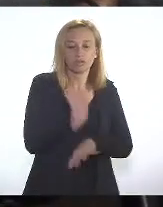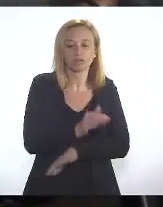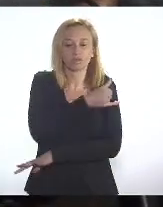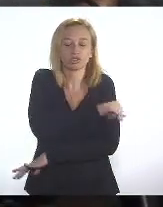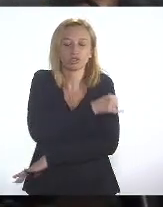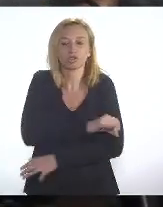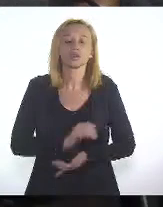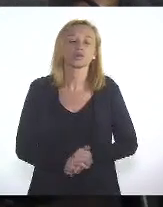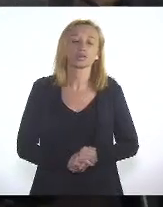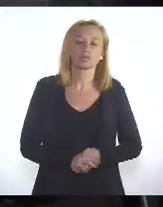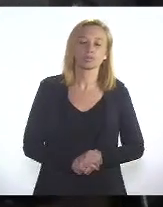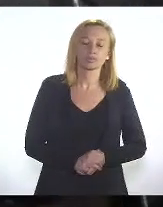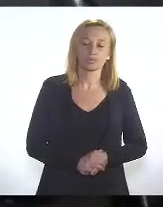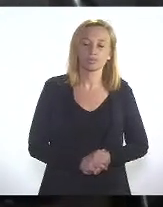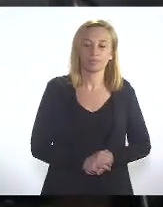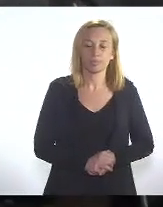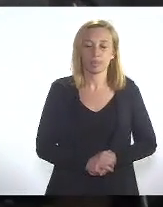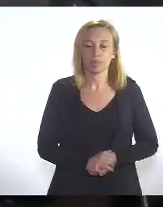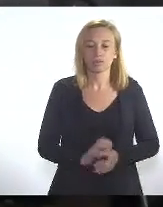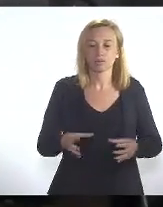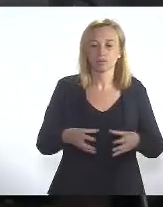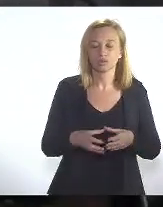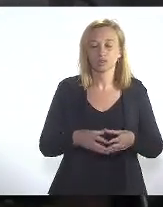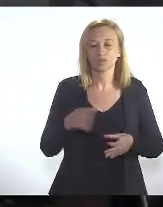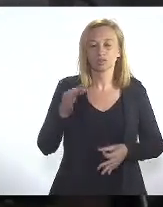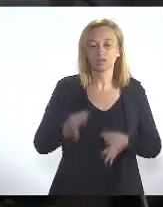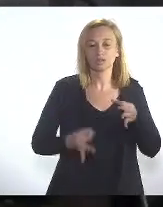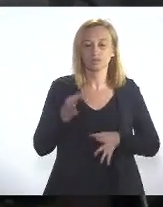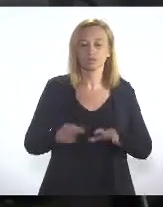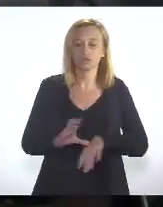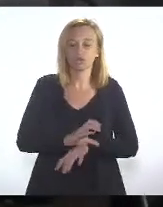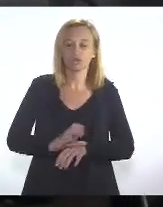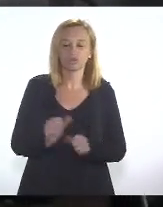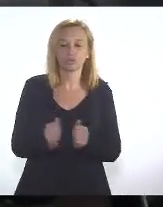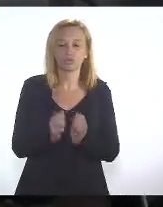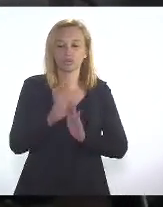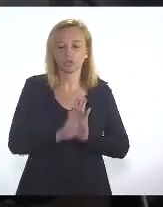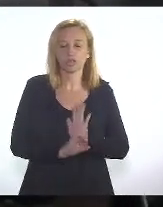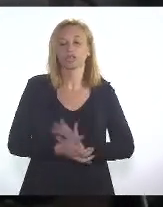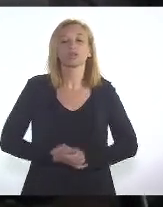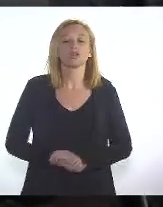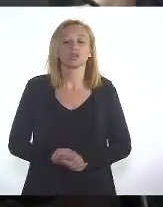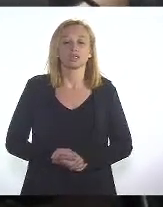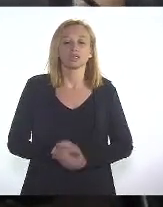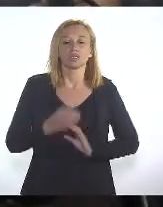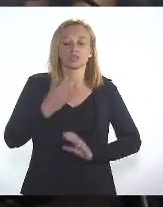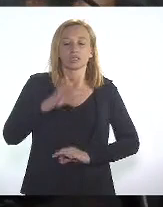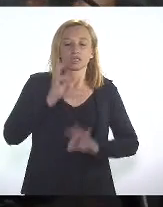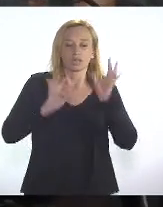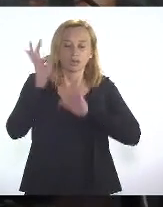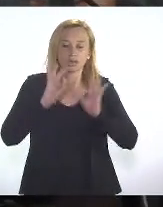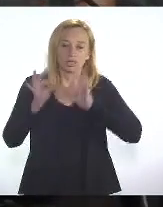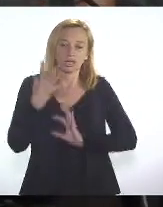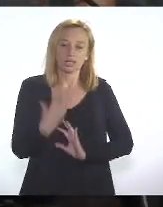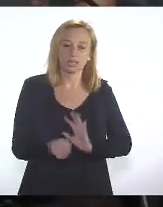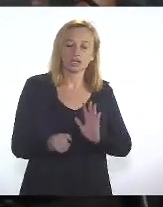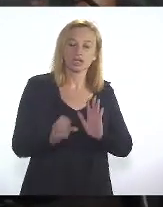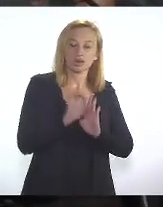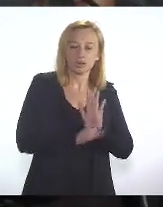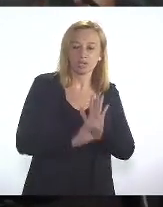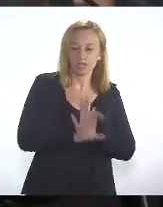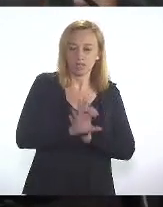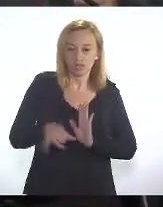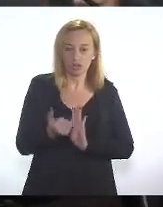Janeiro. Pareceres da Comissão de Constituição e Justiça pela condicionalidade com emenda. Ciência e Tecnologia, favorável com a emenda da